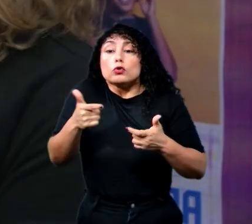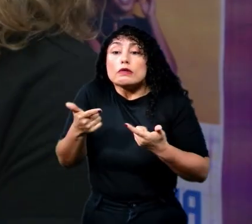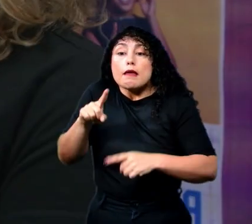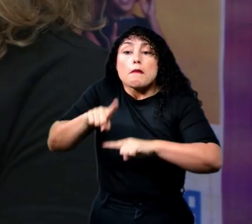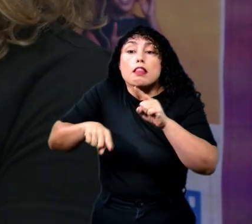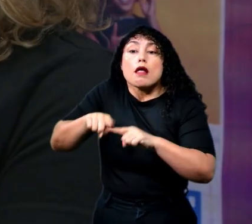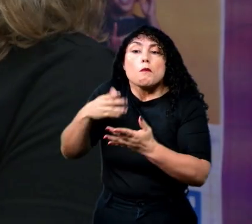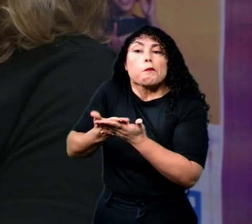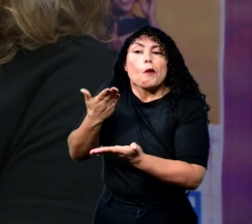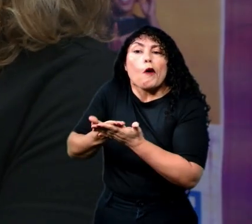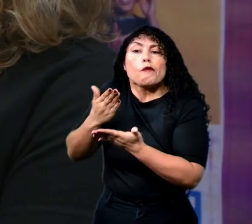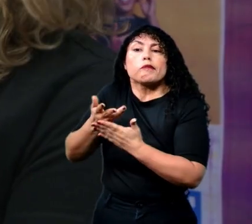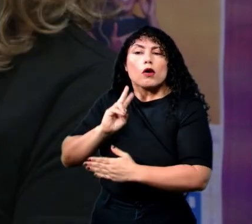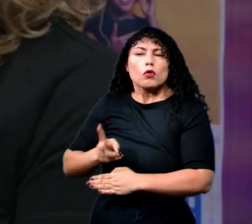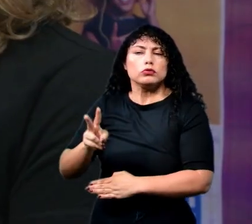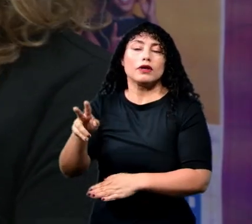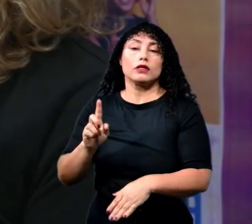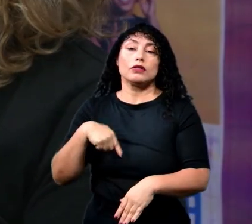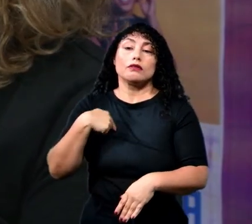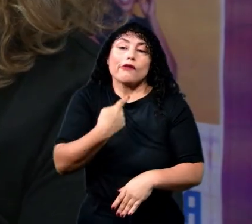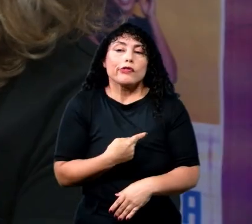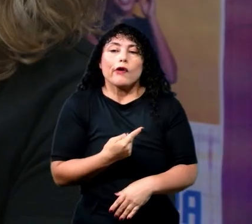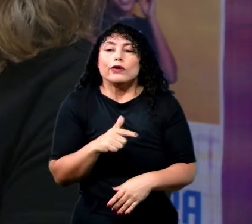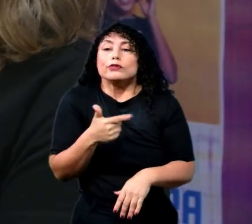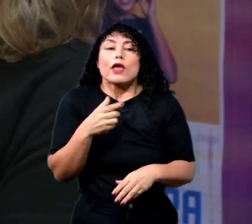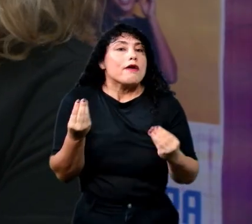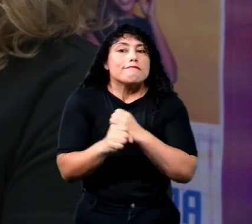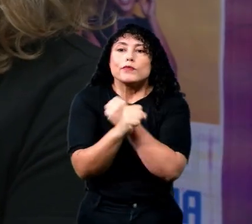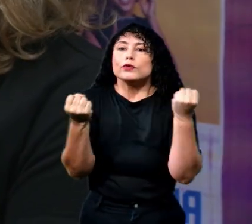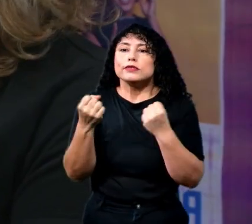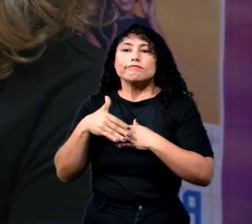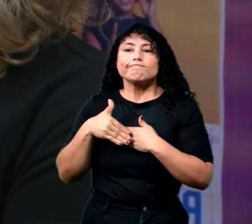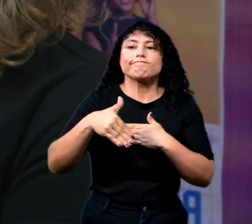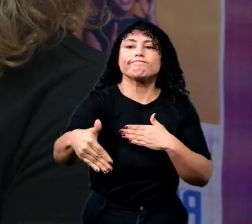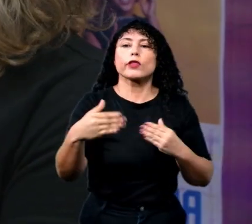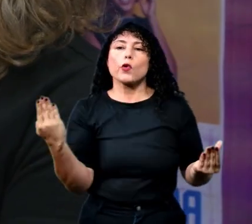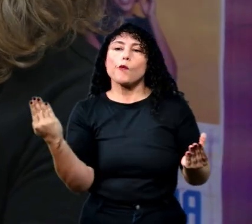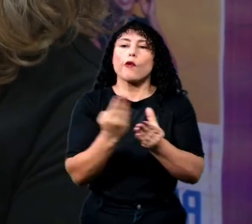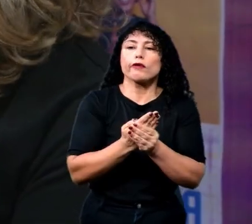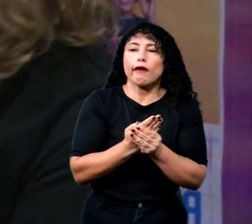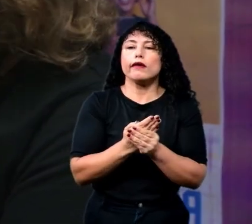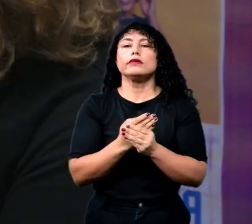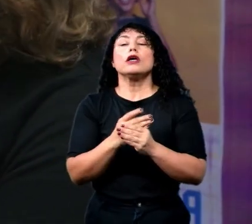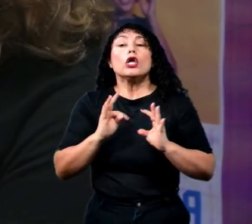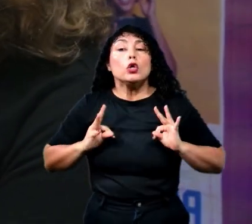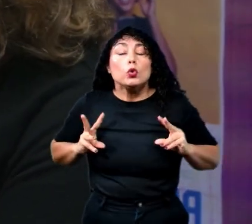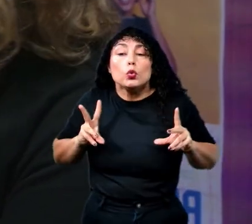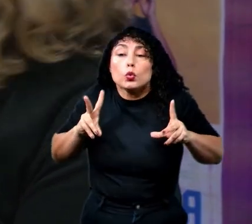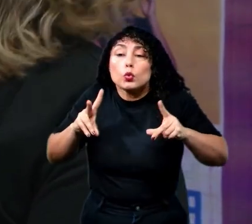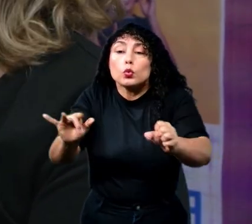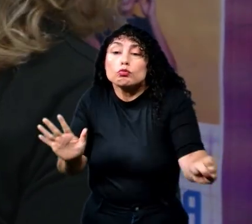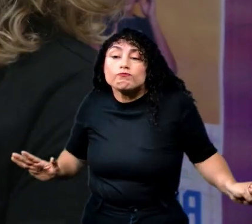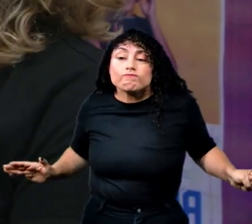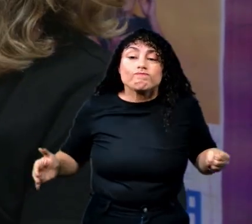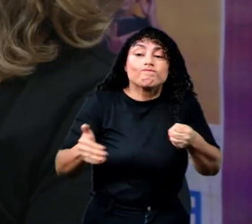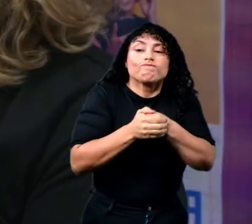para dar andamento, né? Então a gente fica sem ter como ir adiante com este processo. E tudo é sigiloso, né? A gente